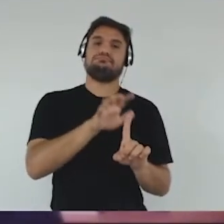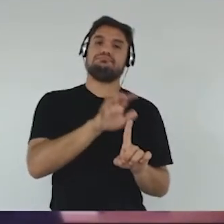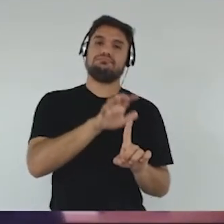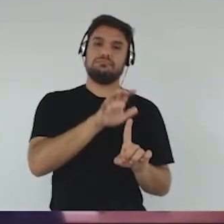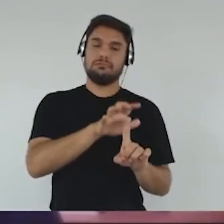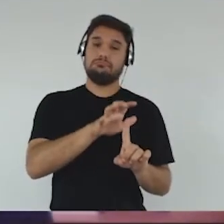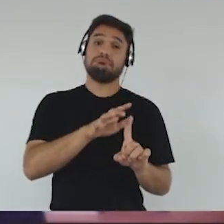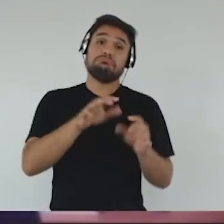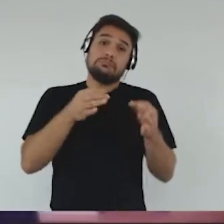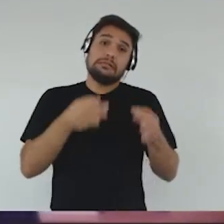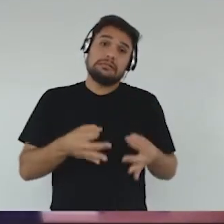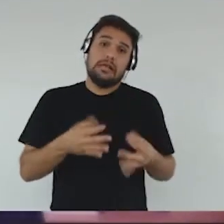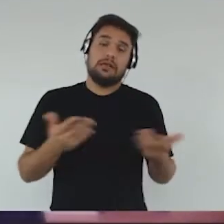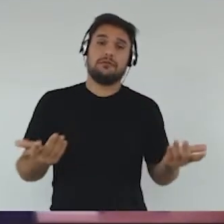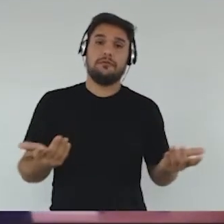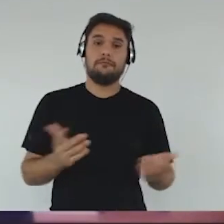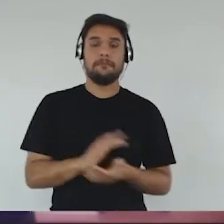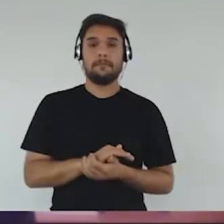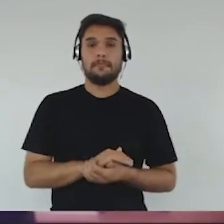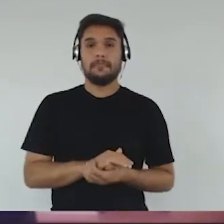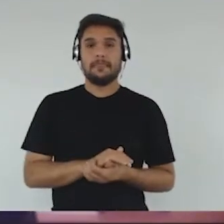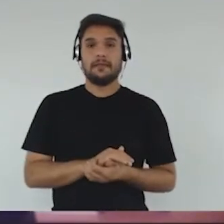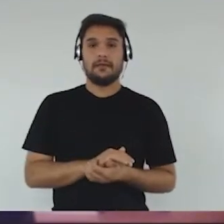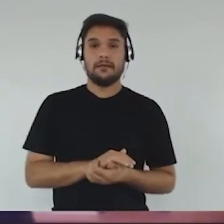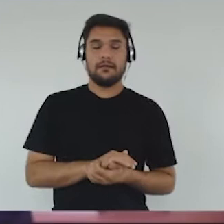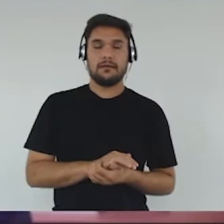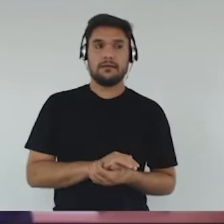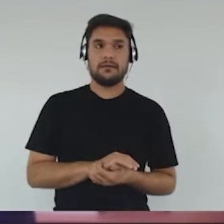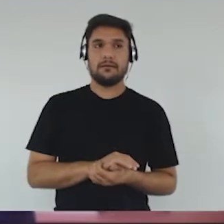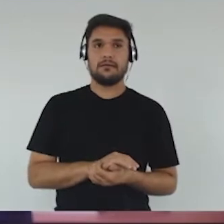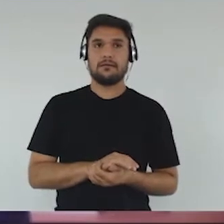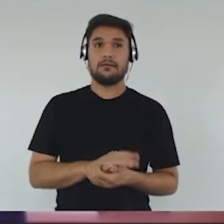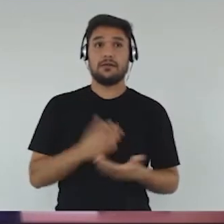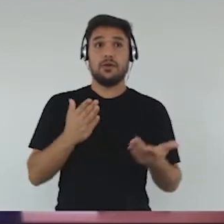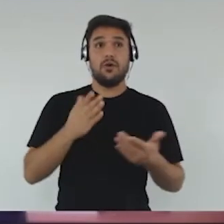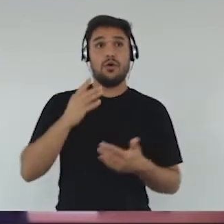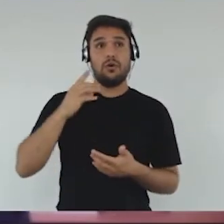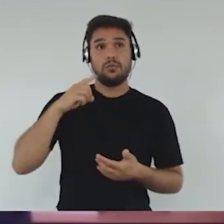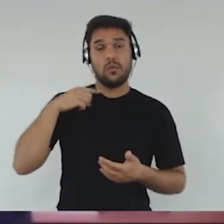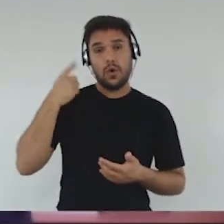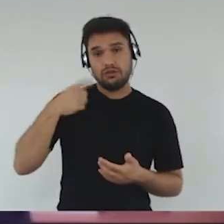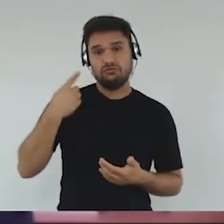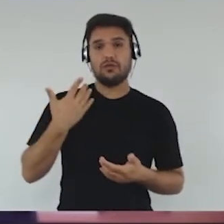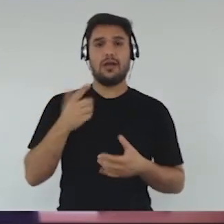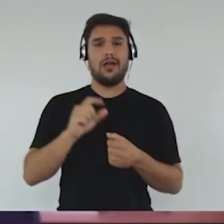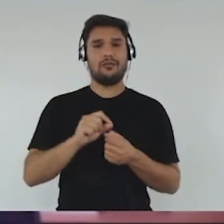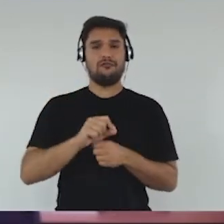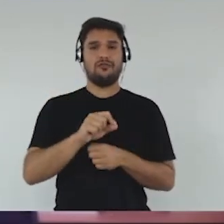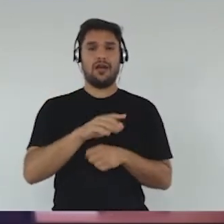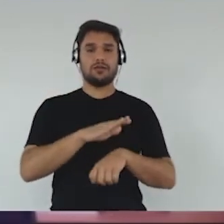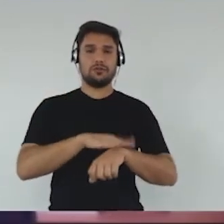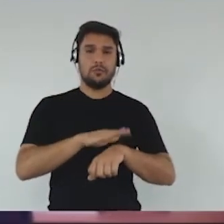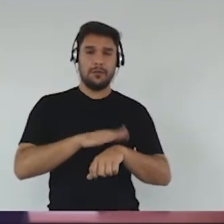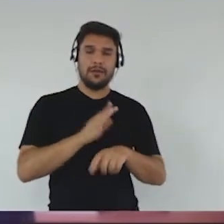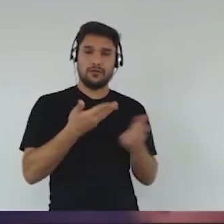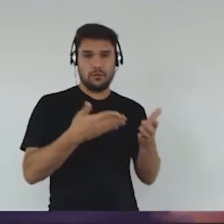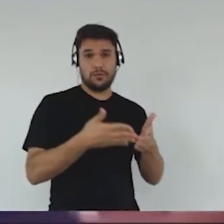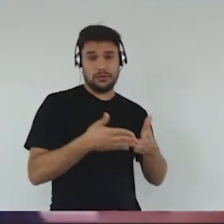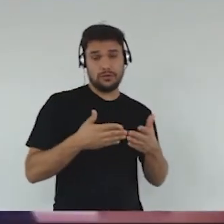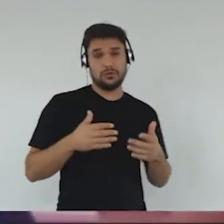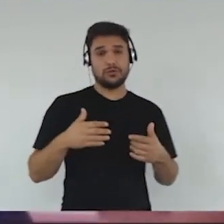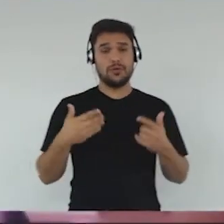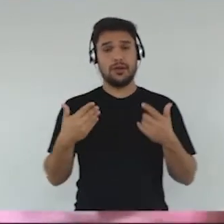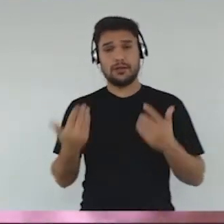psicológica legítima, evidentemente, que o advogado faz durante uma inquirição.